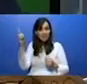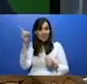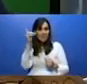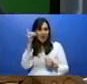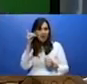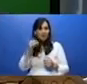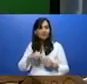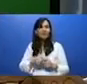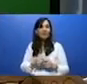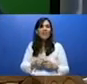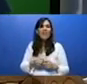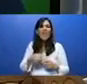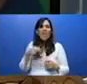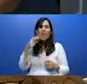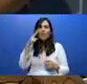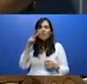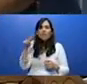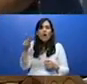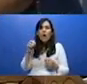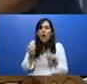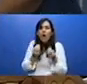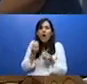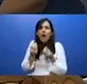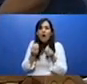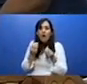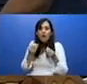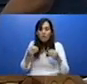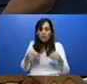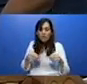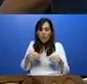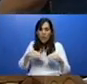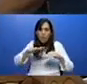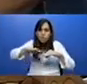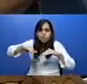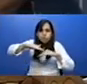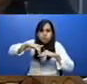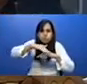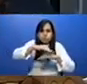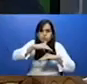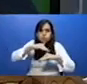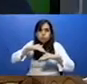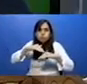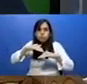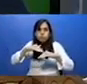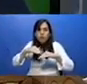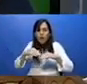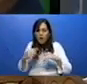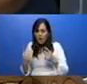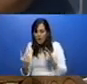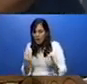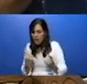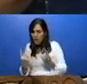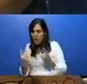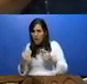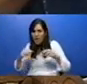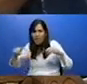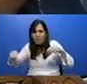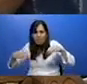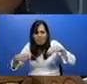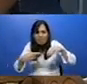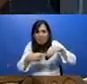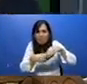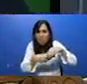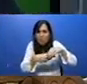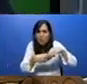fóssil do Cliptodonte, né, que ele havia desenterrado, e o Tatu-Peba, um animal que